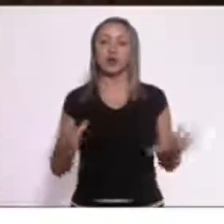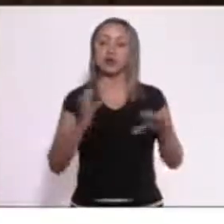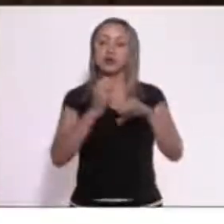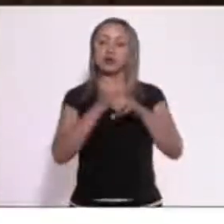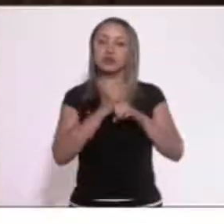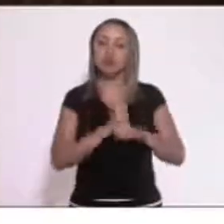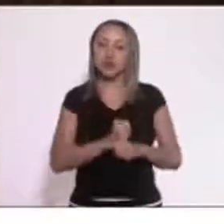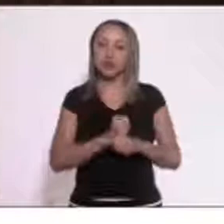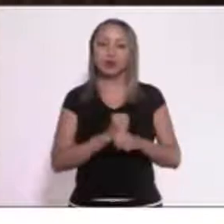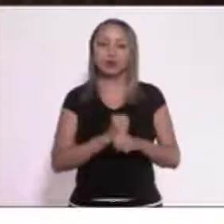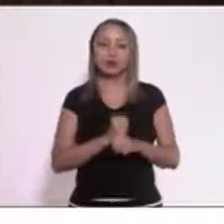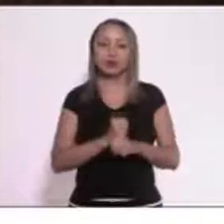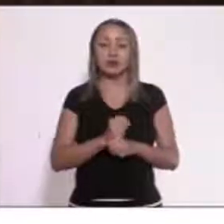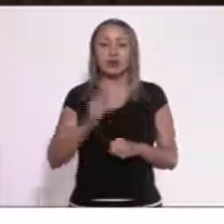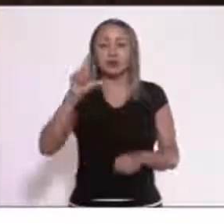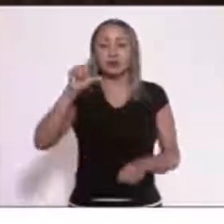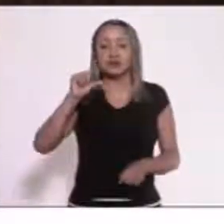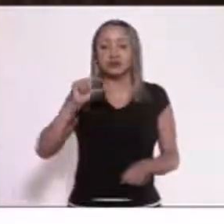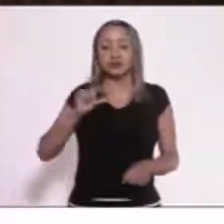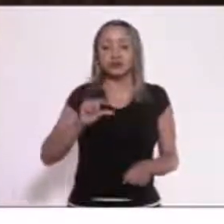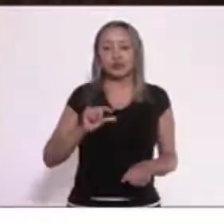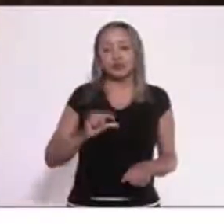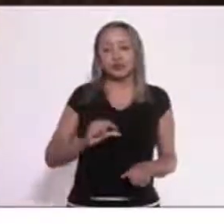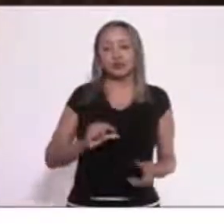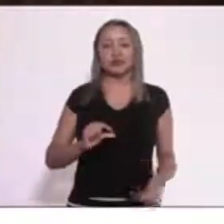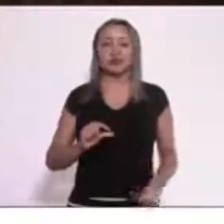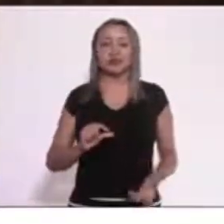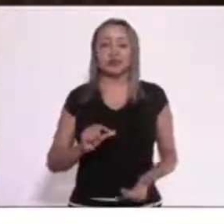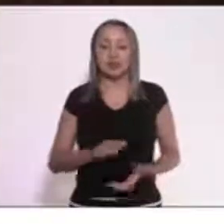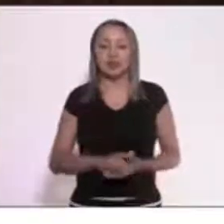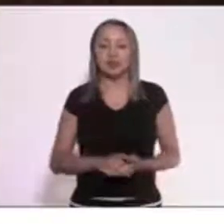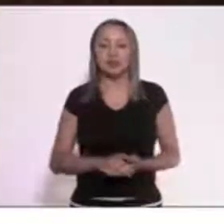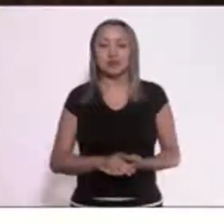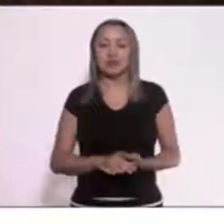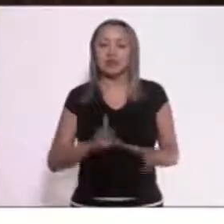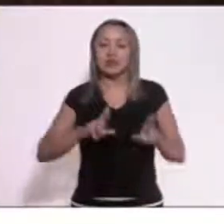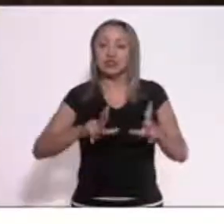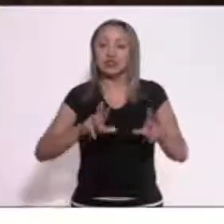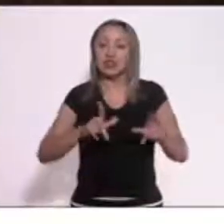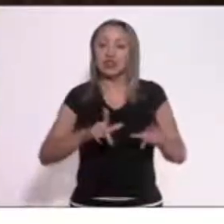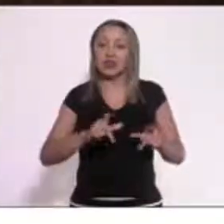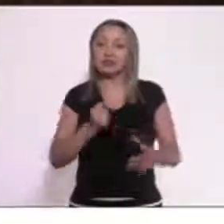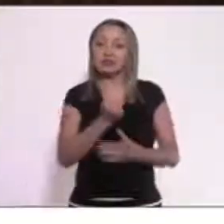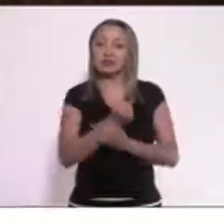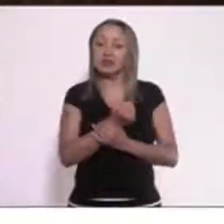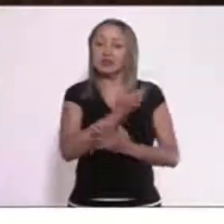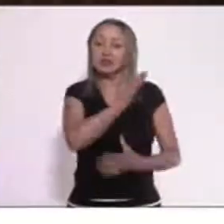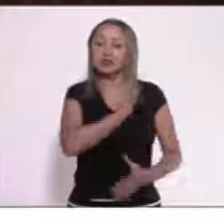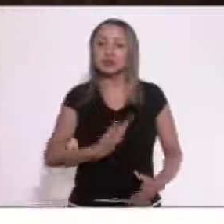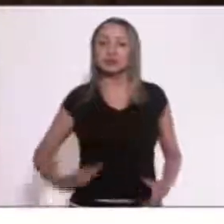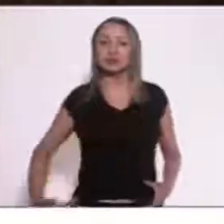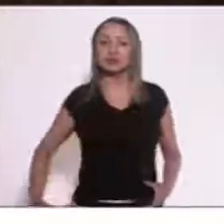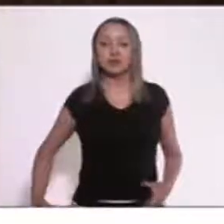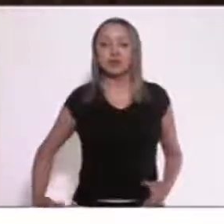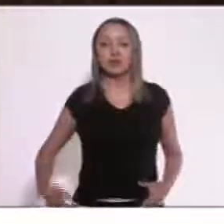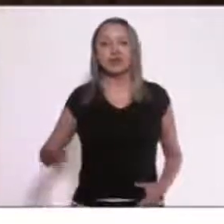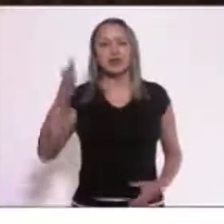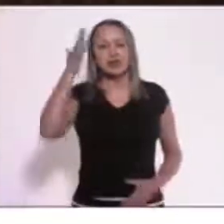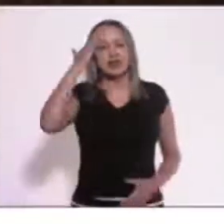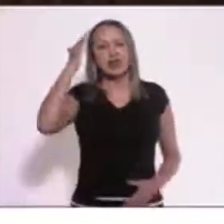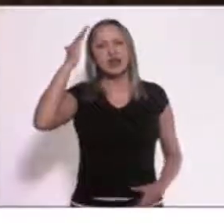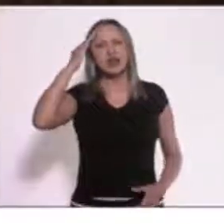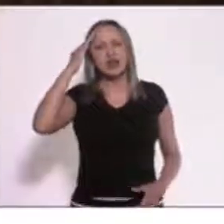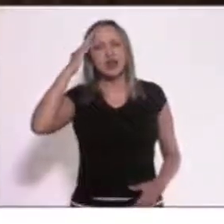é inferior ao dinheiro gasto na política pública da segurança pública. Nós não deixamos, sabemos perfeitamente